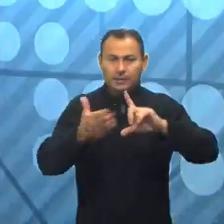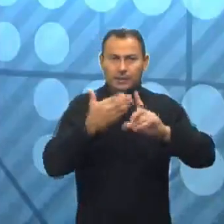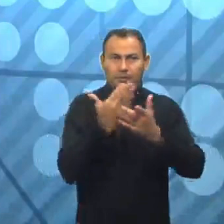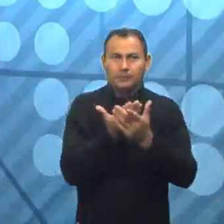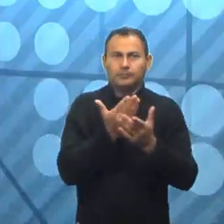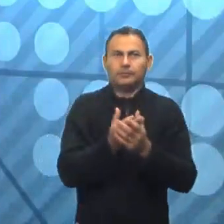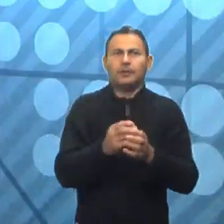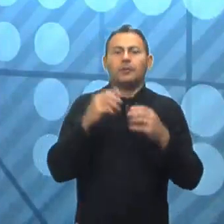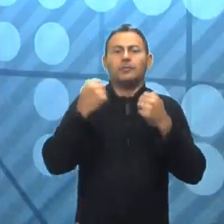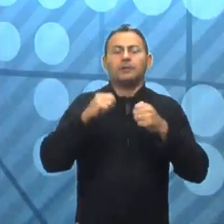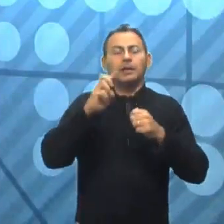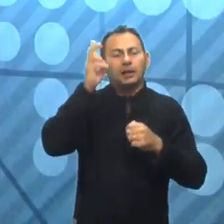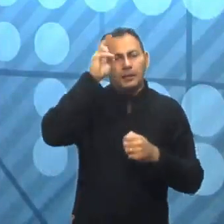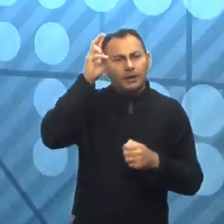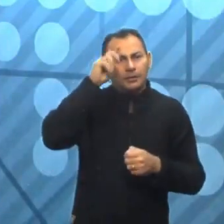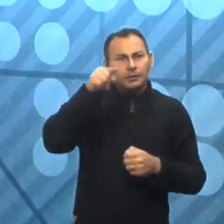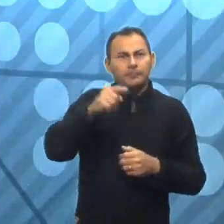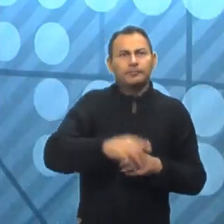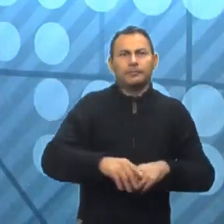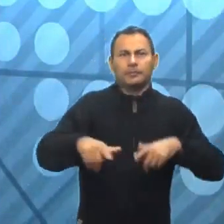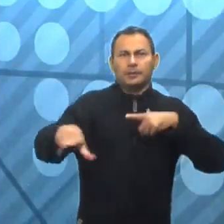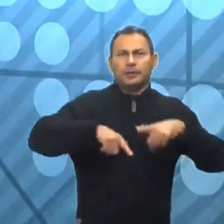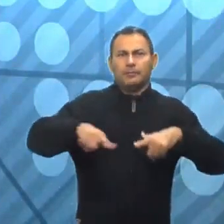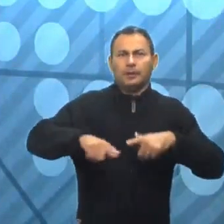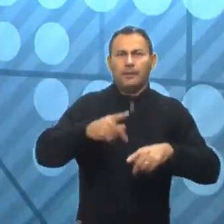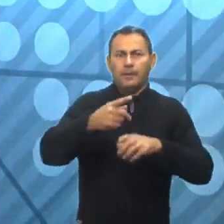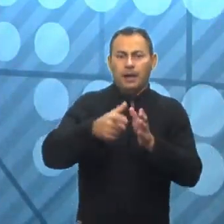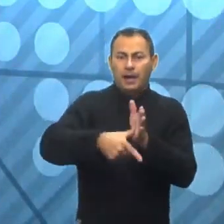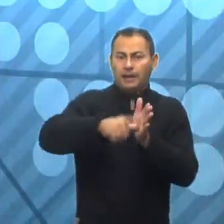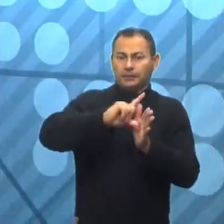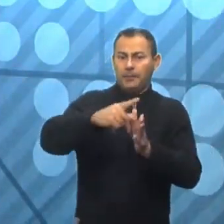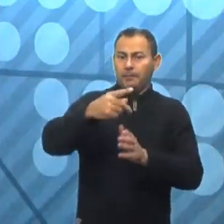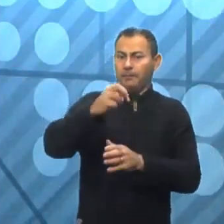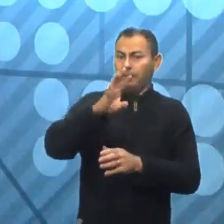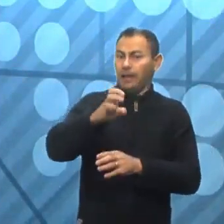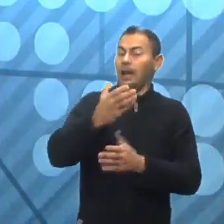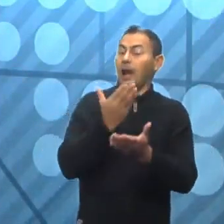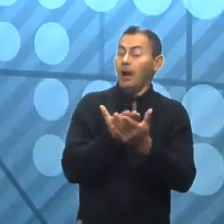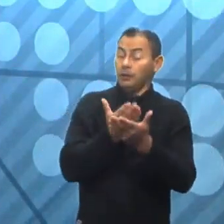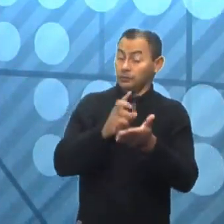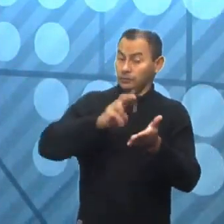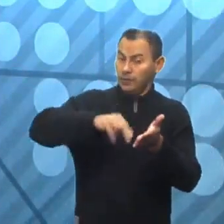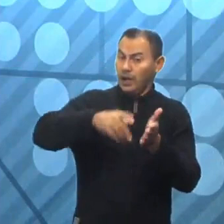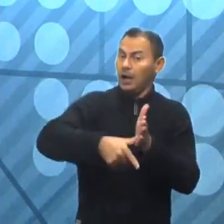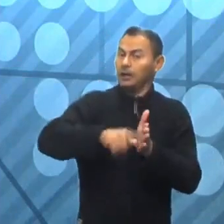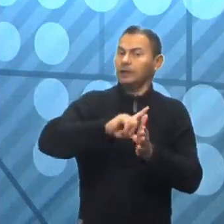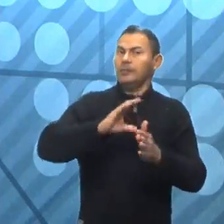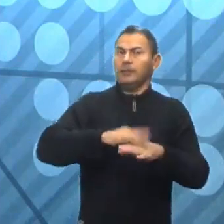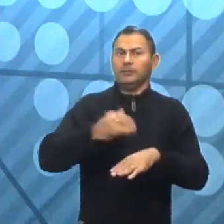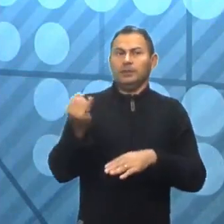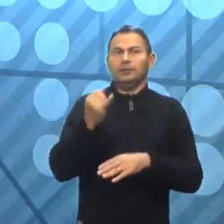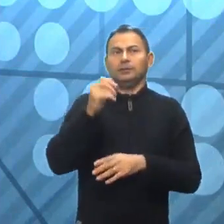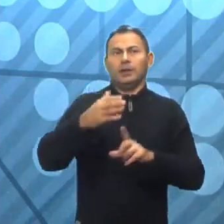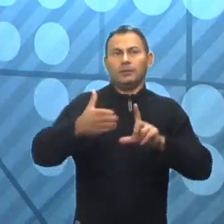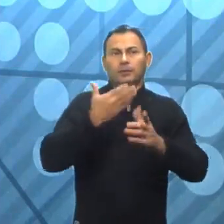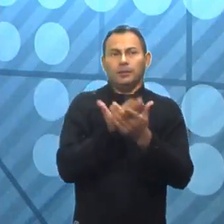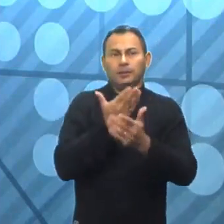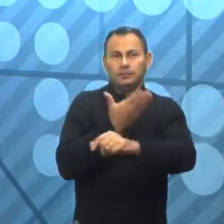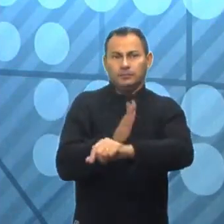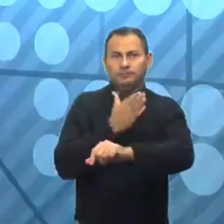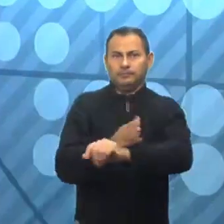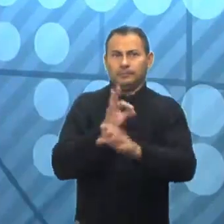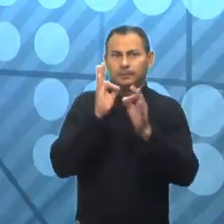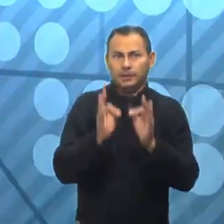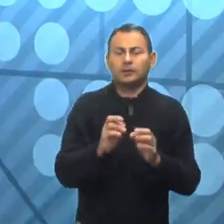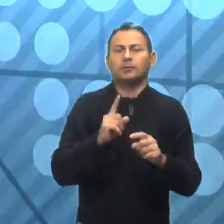o que eu preciso lembrar você? Que o trabalho pré-aula é tão importante ou até mais importante do que a aula prática em